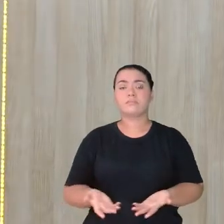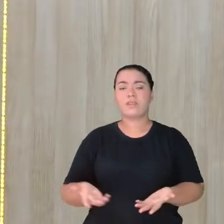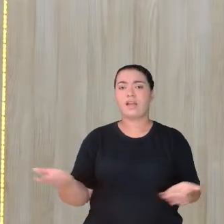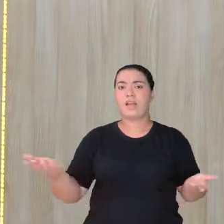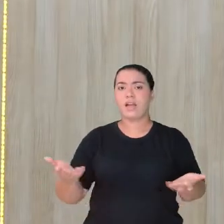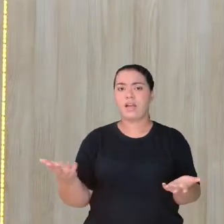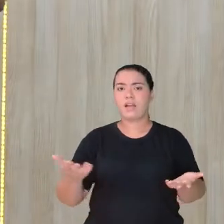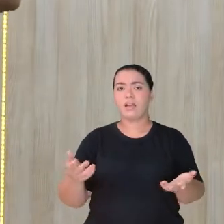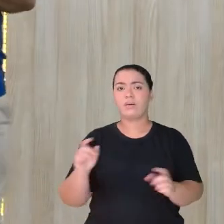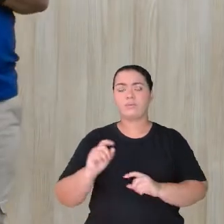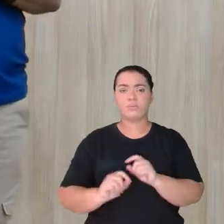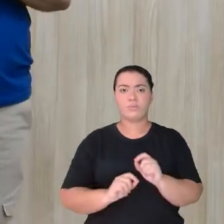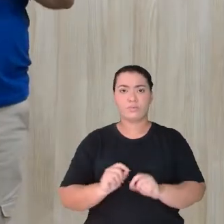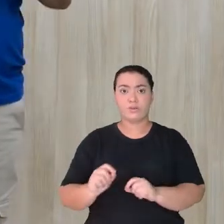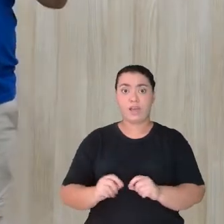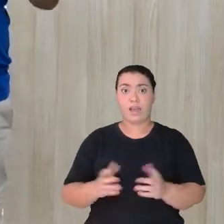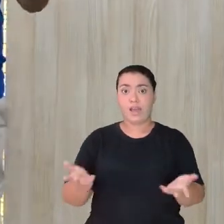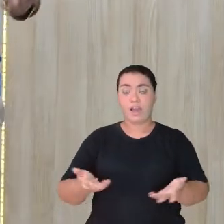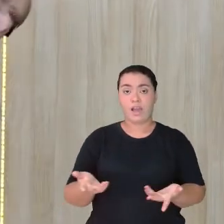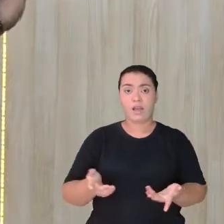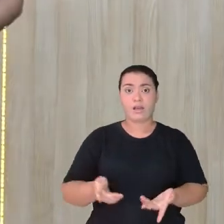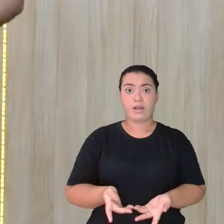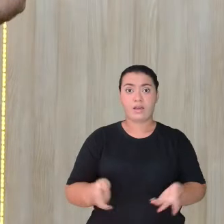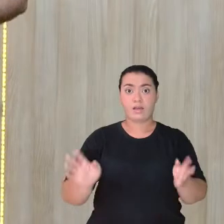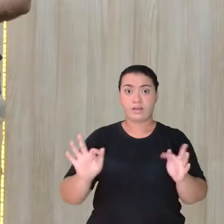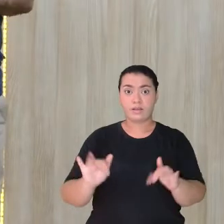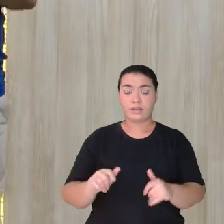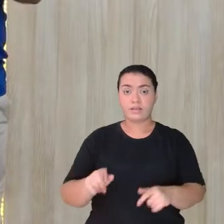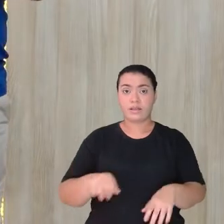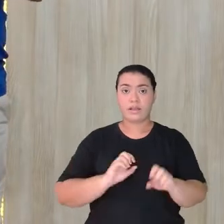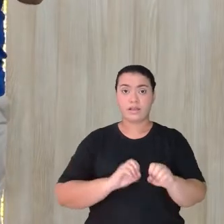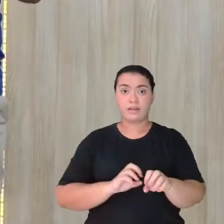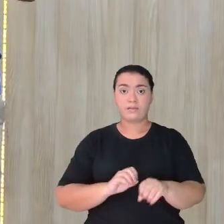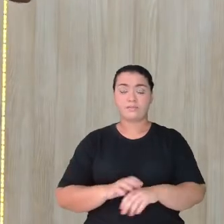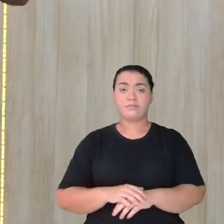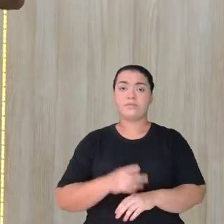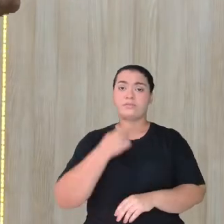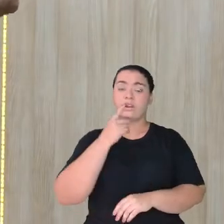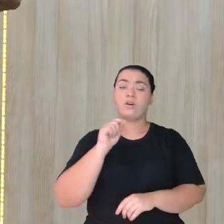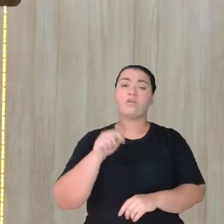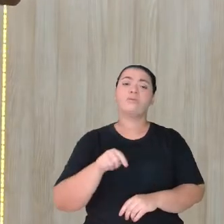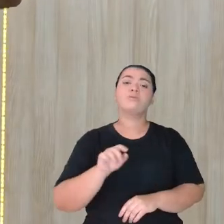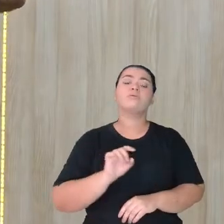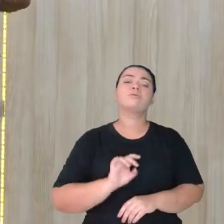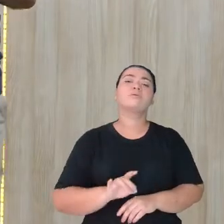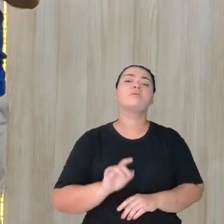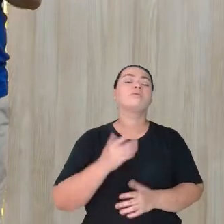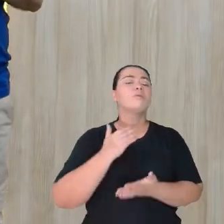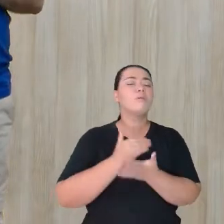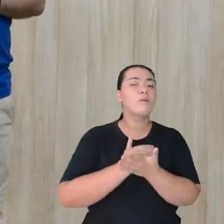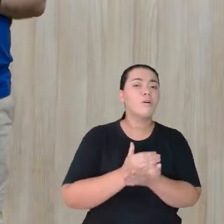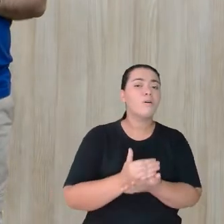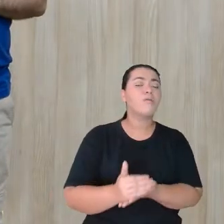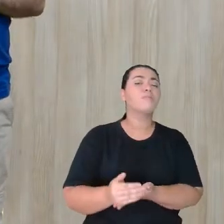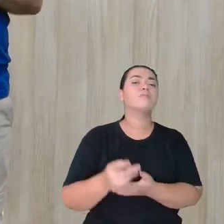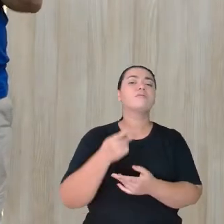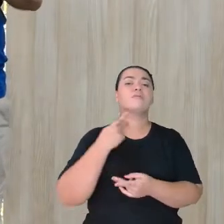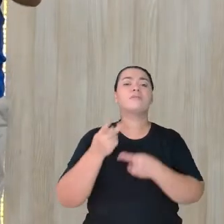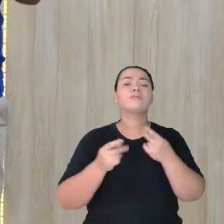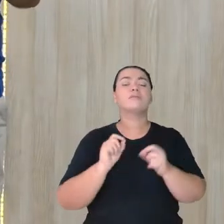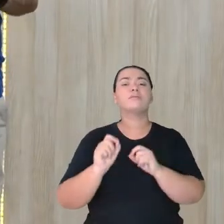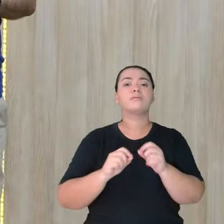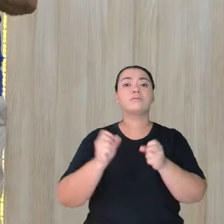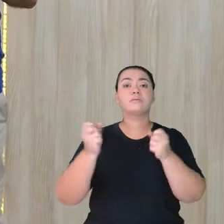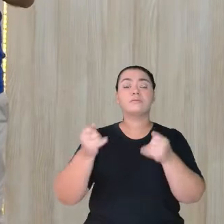está conduzindo aí para encerrar a nossa aula. Eu disse que hoje a gente ia começar a falar, né,